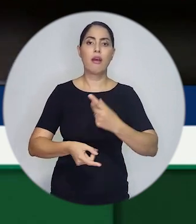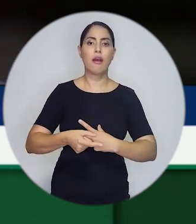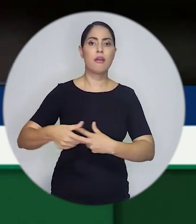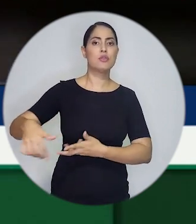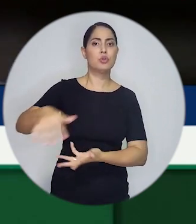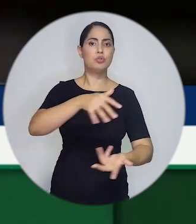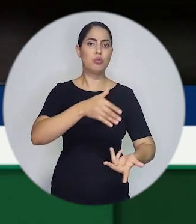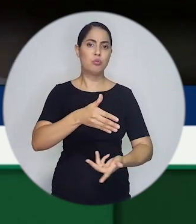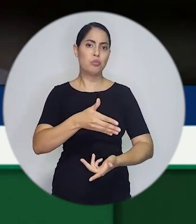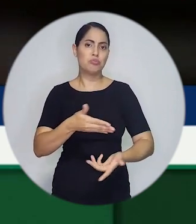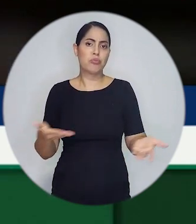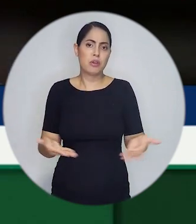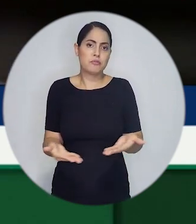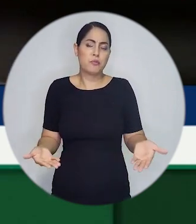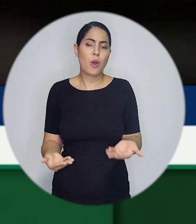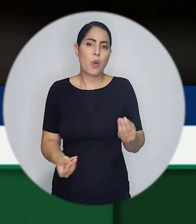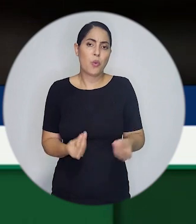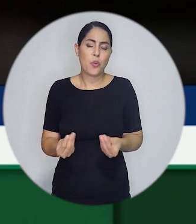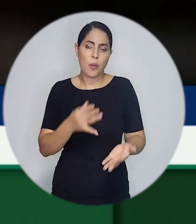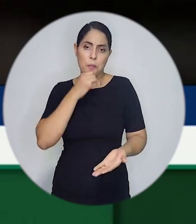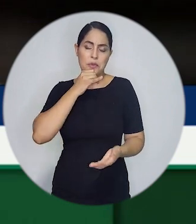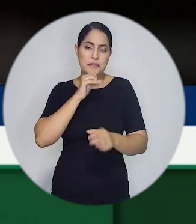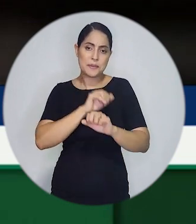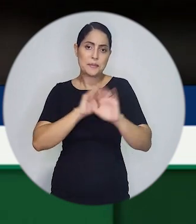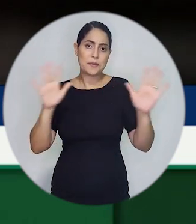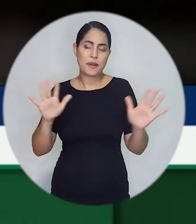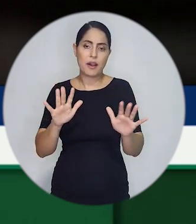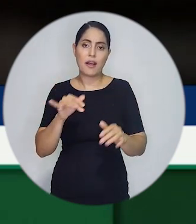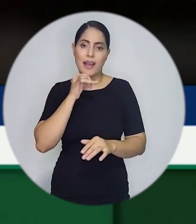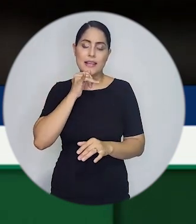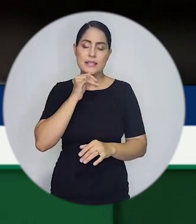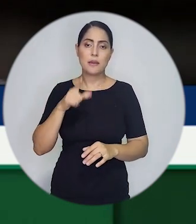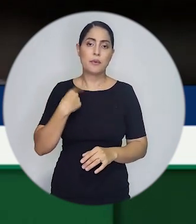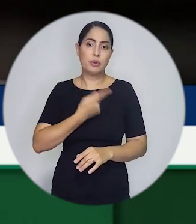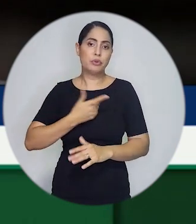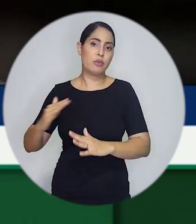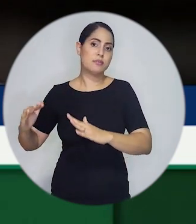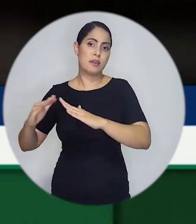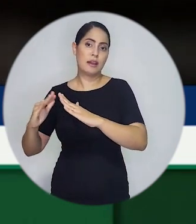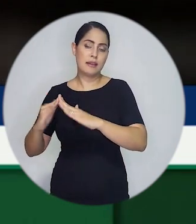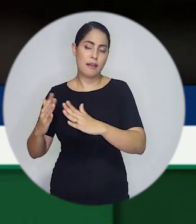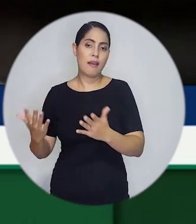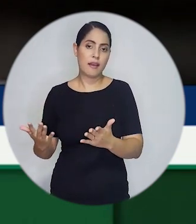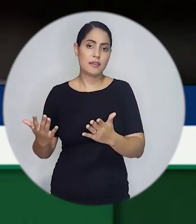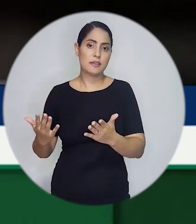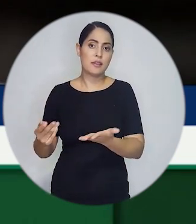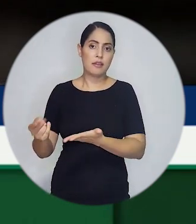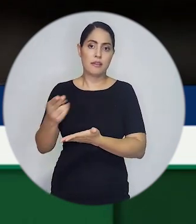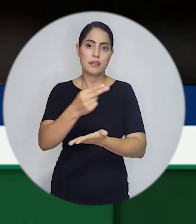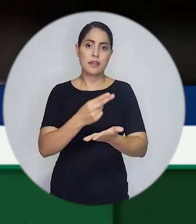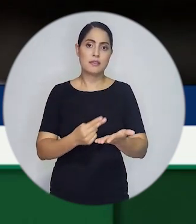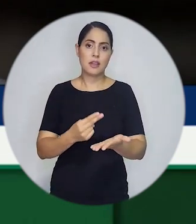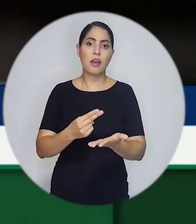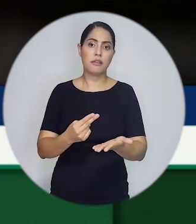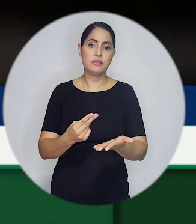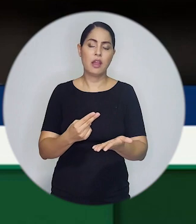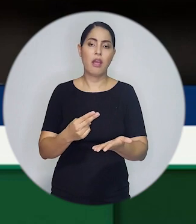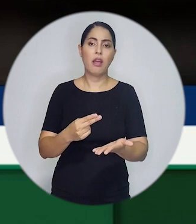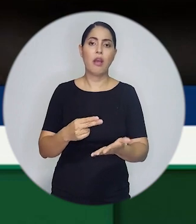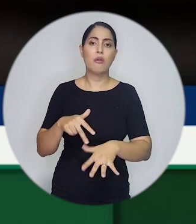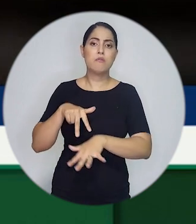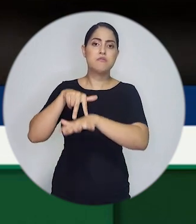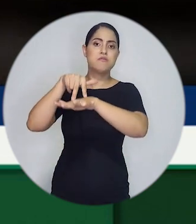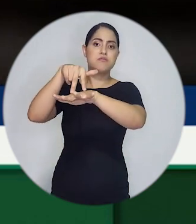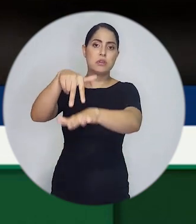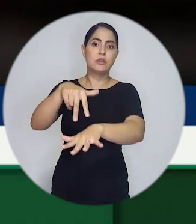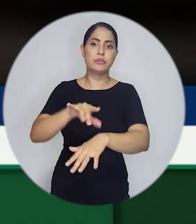operações de prestação de serviço do mundo clássico, né? Não há materialização de um bem na nossa casa como num desenho dos Jetsons,